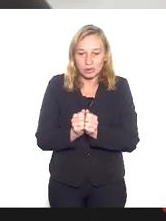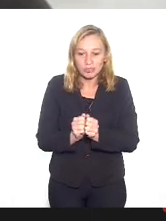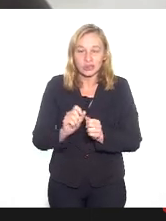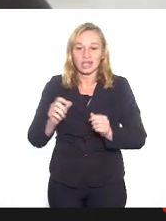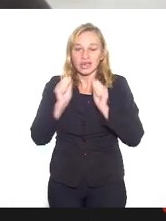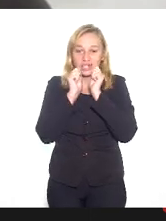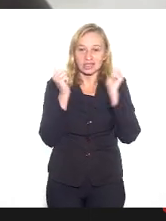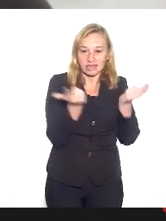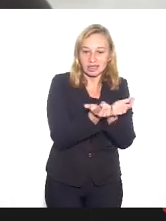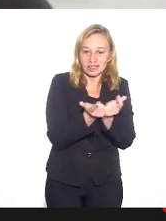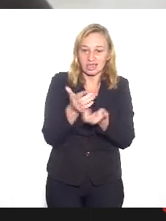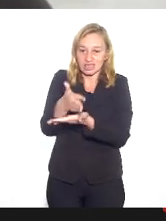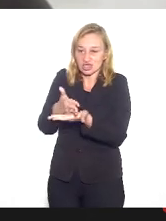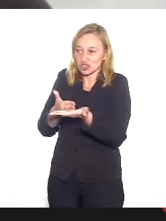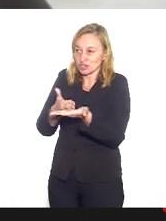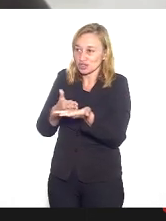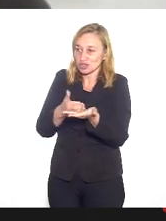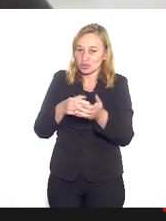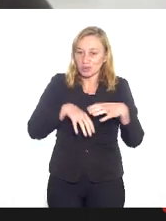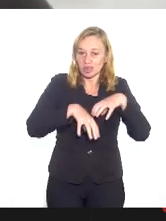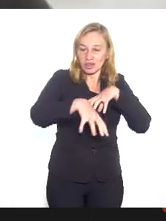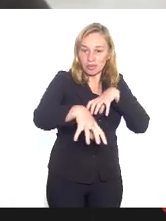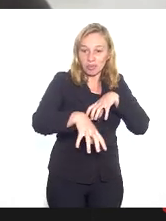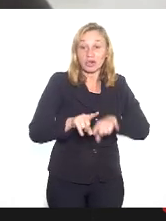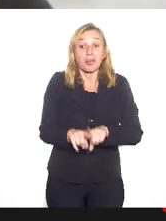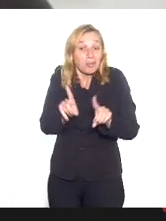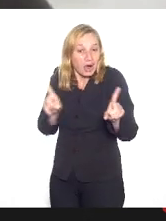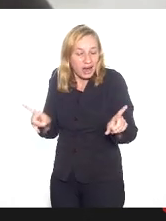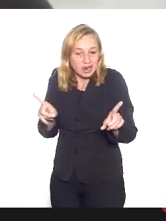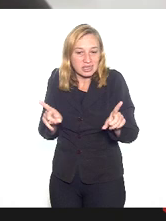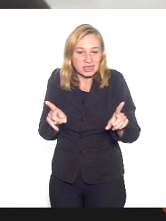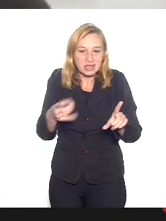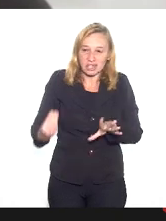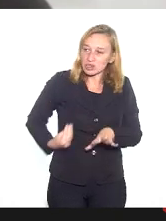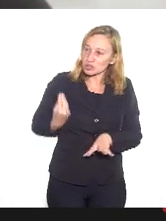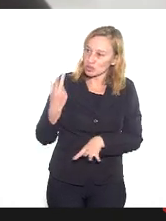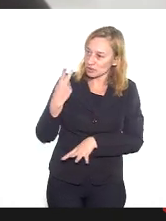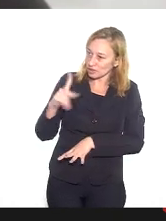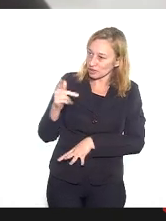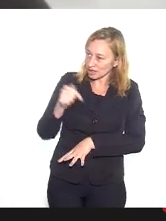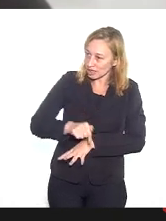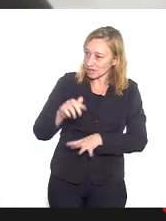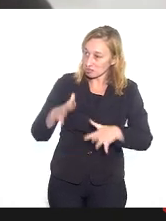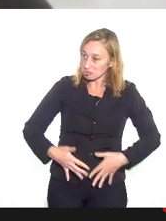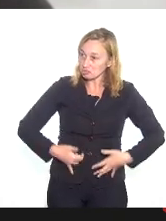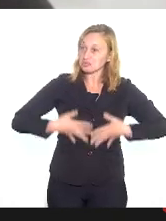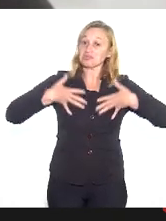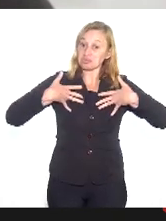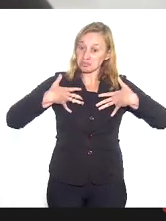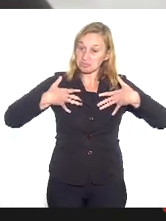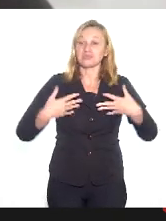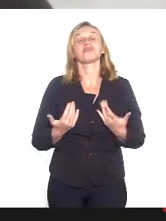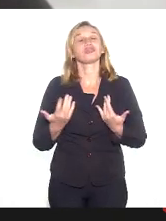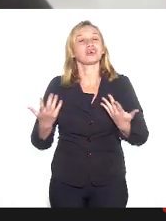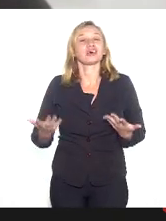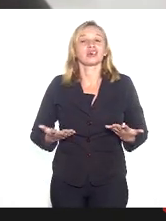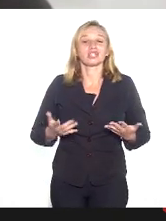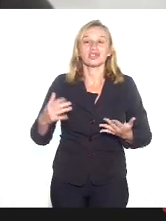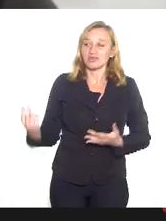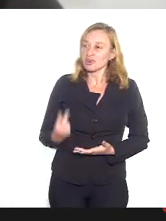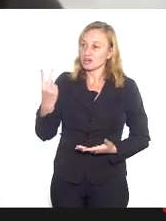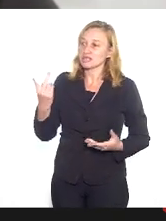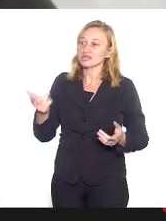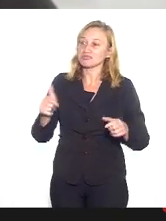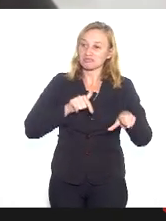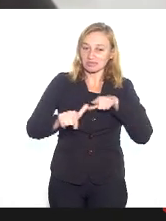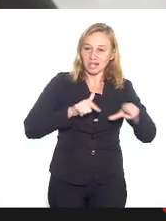Legislativa. Deve estar se dividindo remotamente aí, mas a presença de Vossa Excelência muito nos honra e valorizo o trabalho dessa comissão. Então, vou